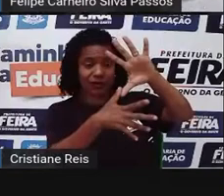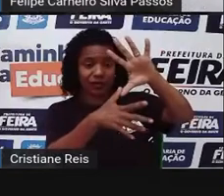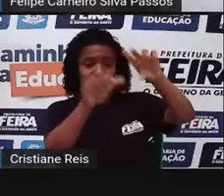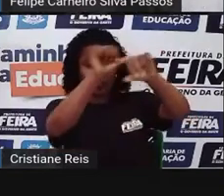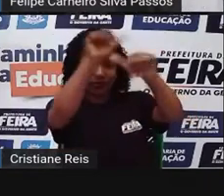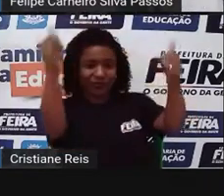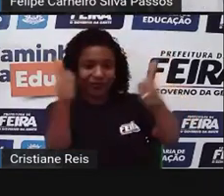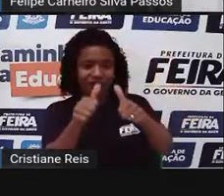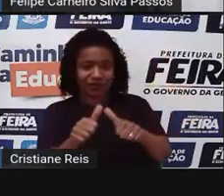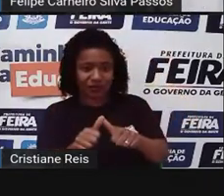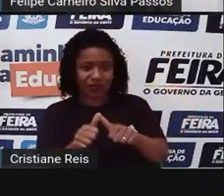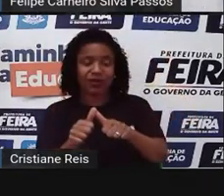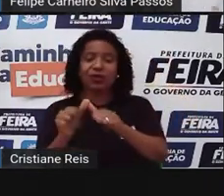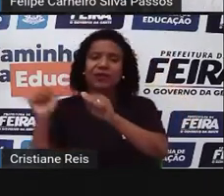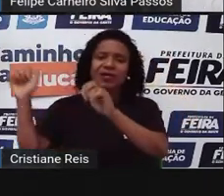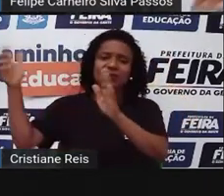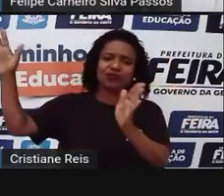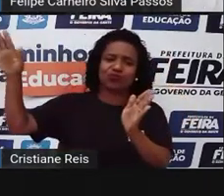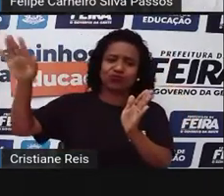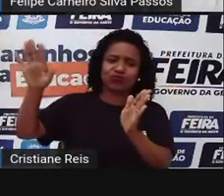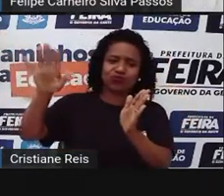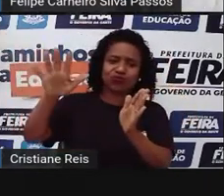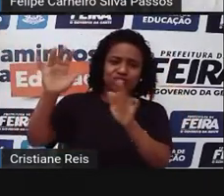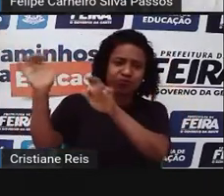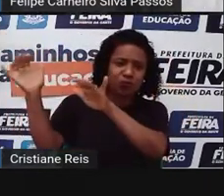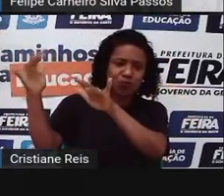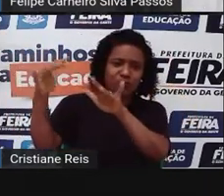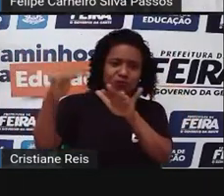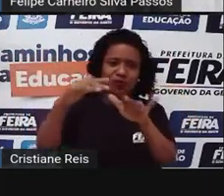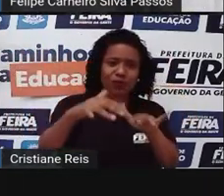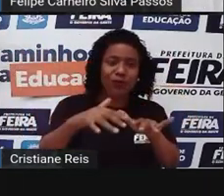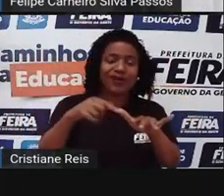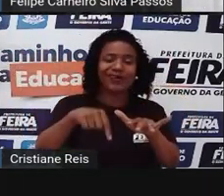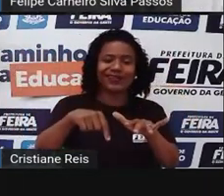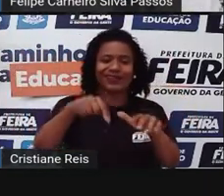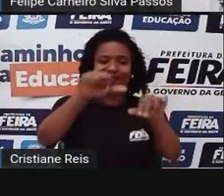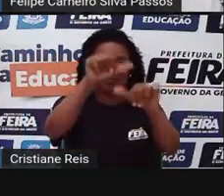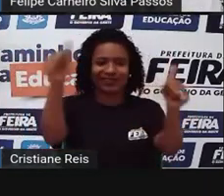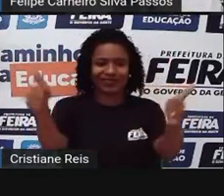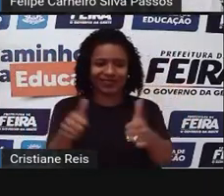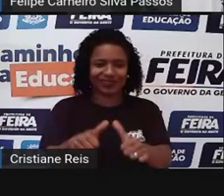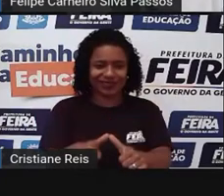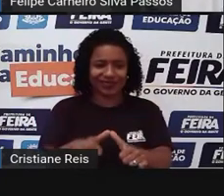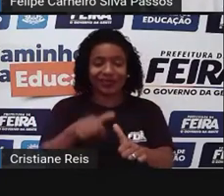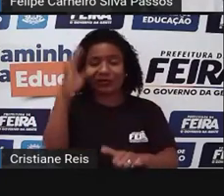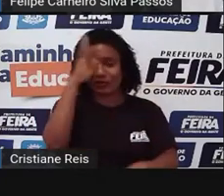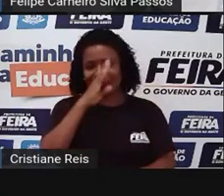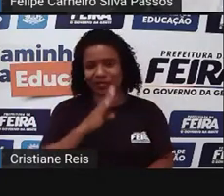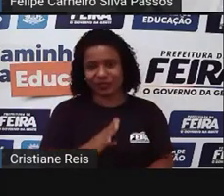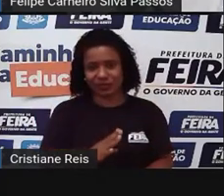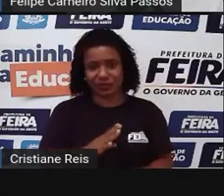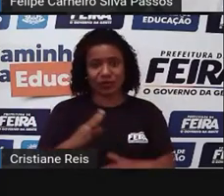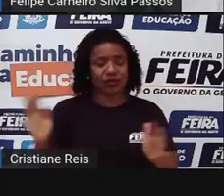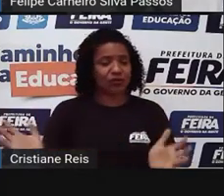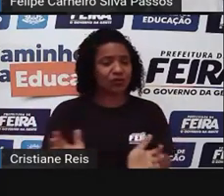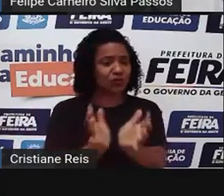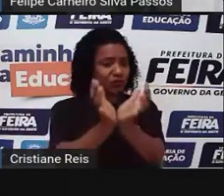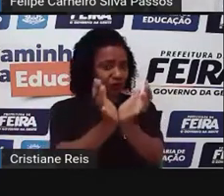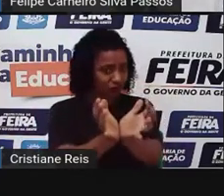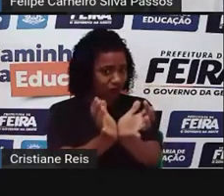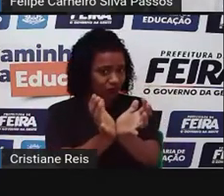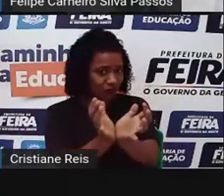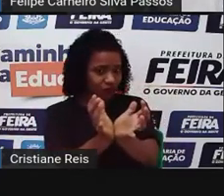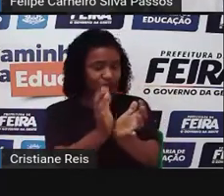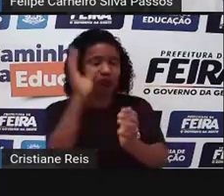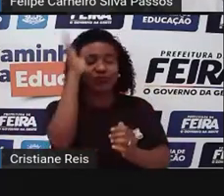aqui hoje, né? É falar do Brasil. Então é a primeira população humana, de fato, a habitar o nosso território. Os primeiros